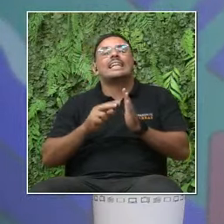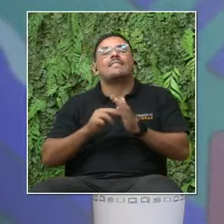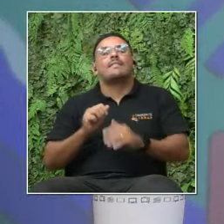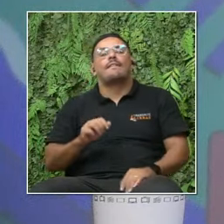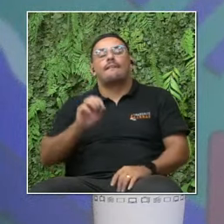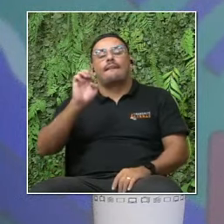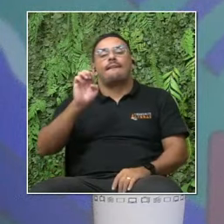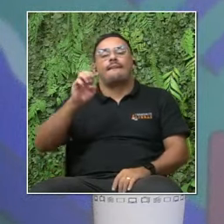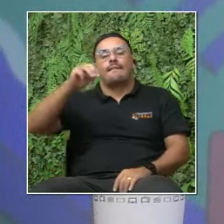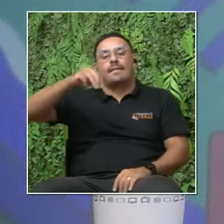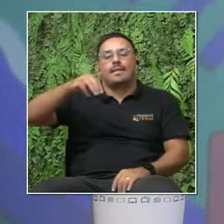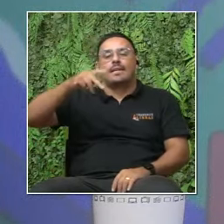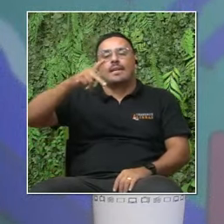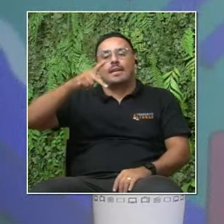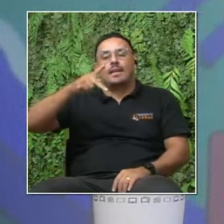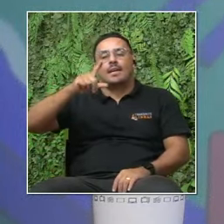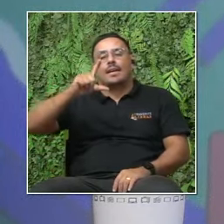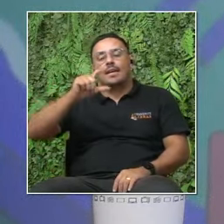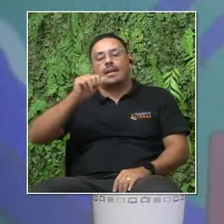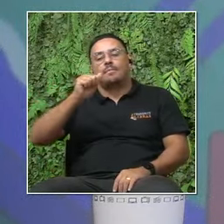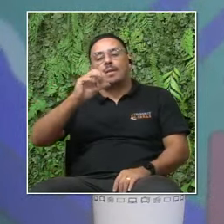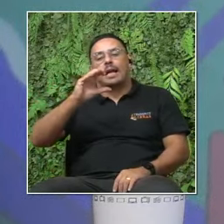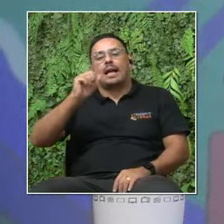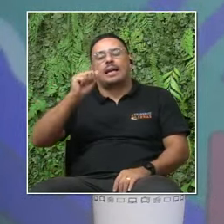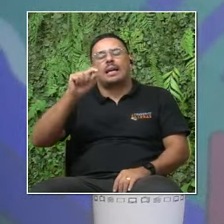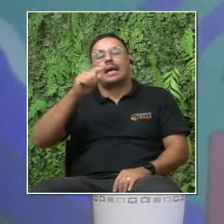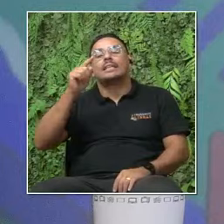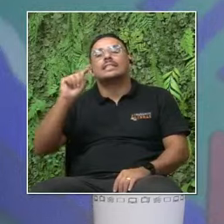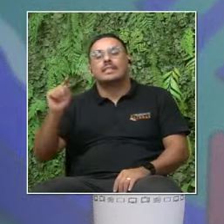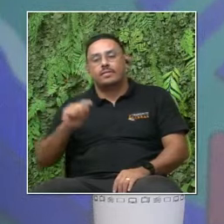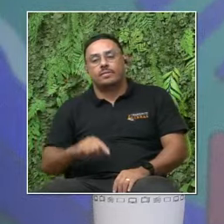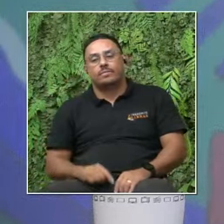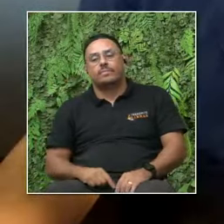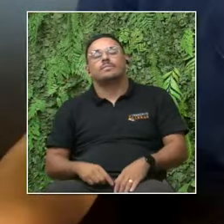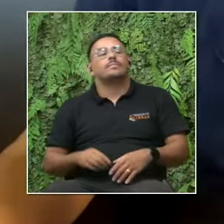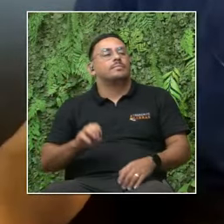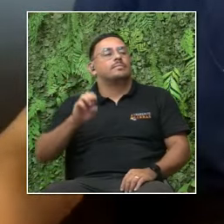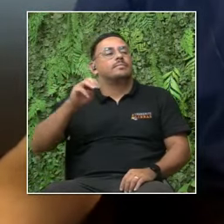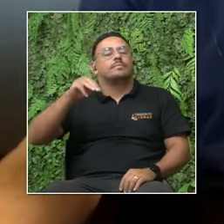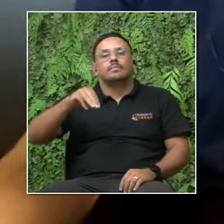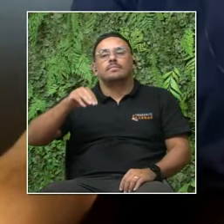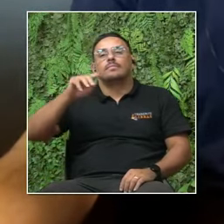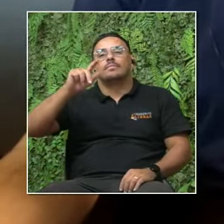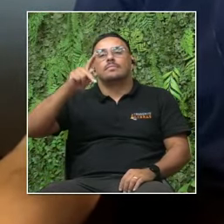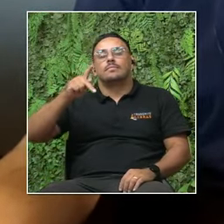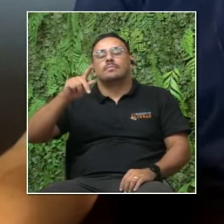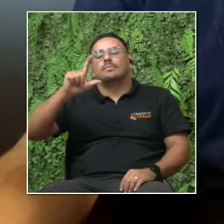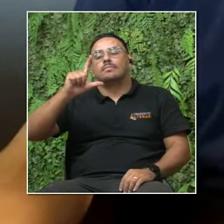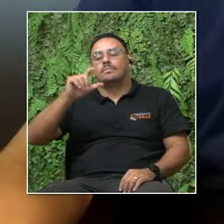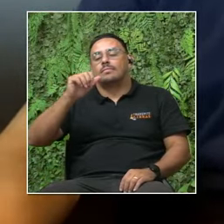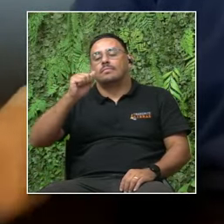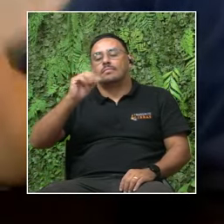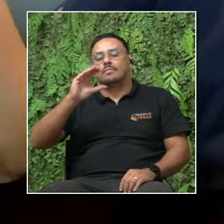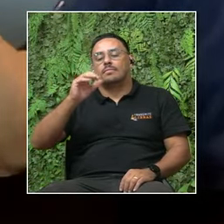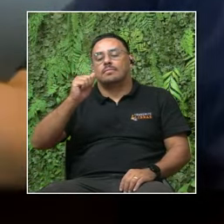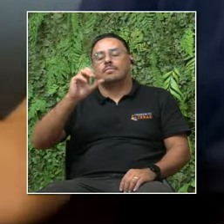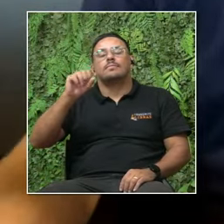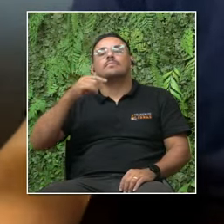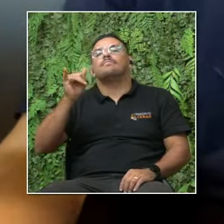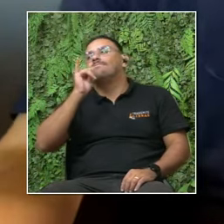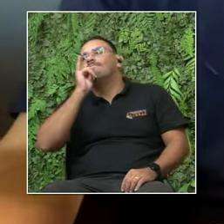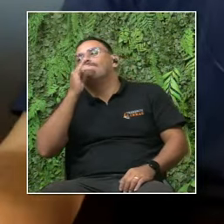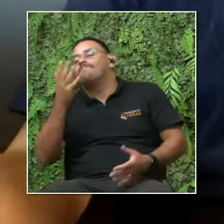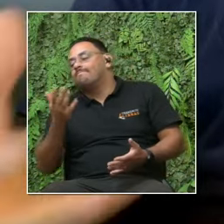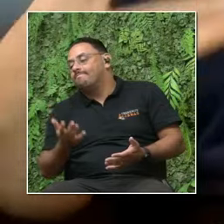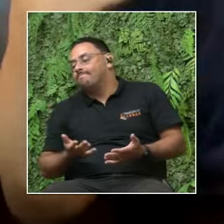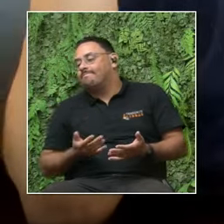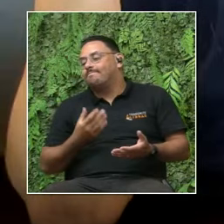emplacação por favor ah emplacação é quando você vai por exemplo